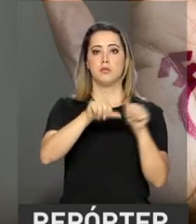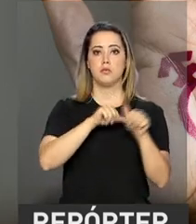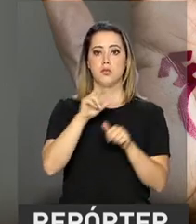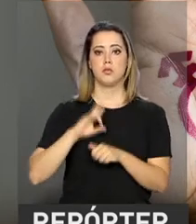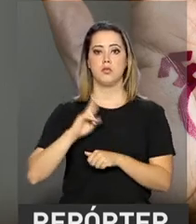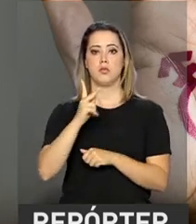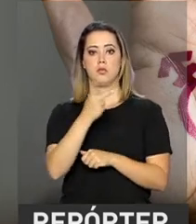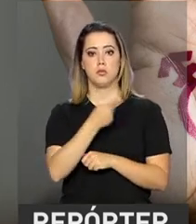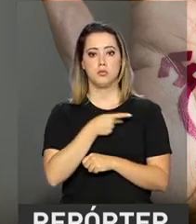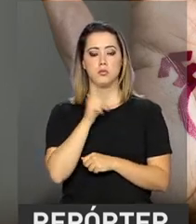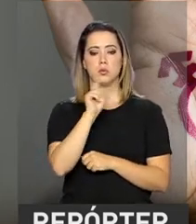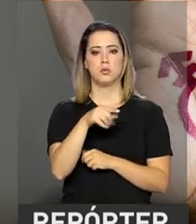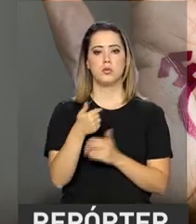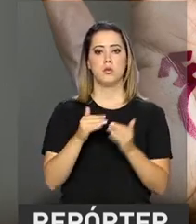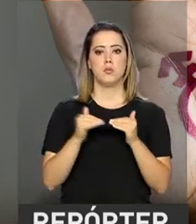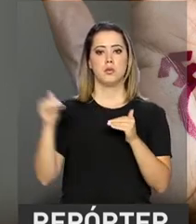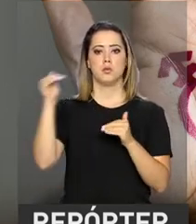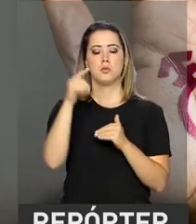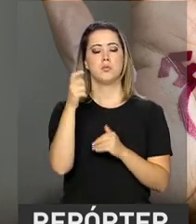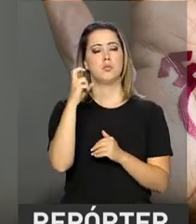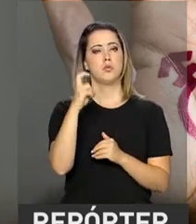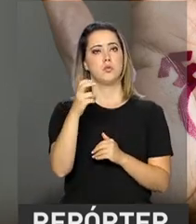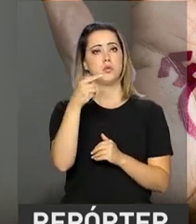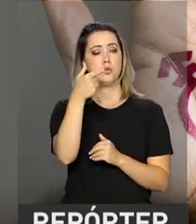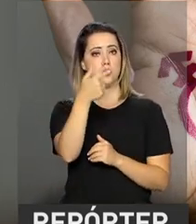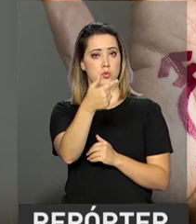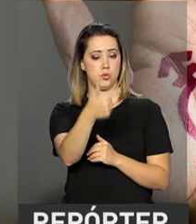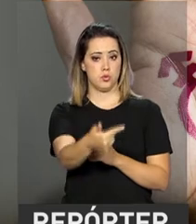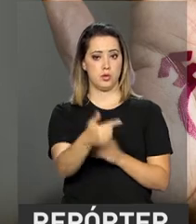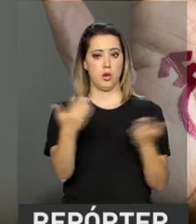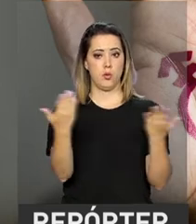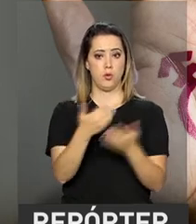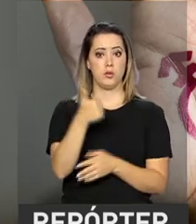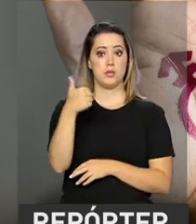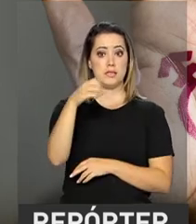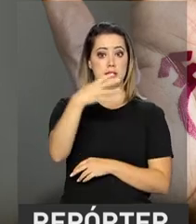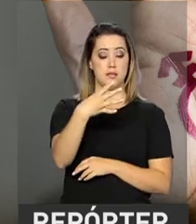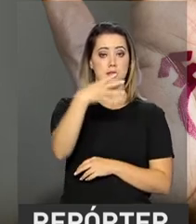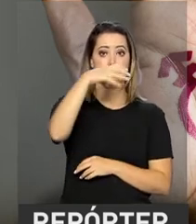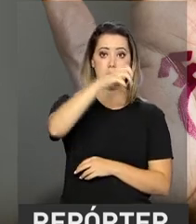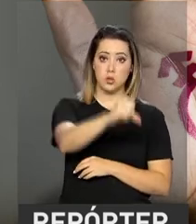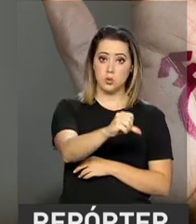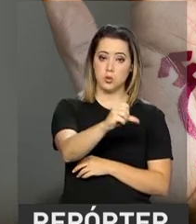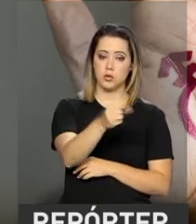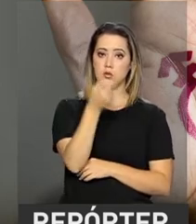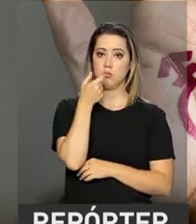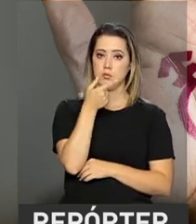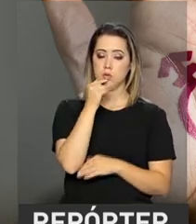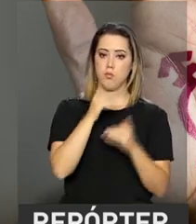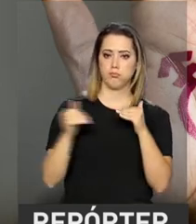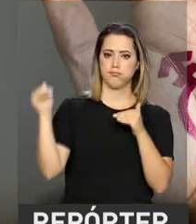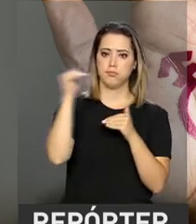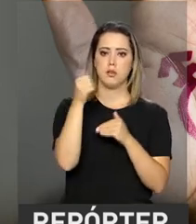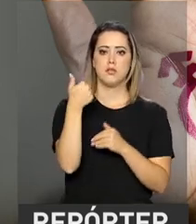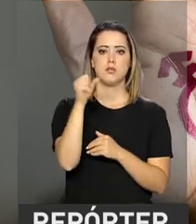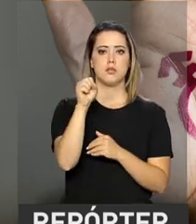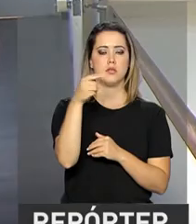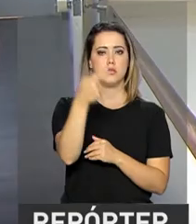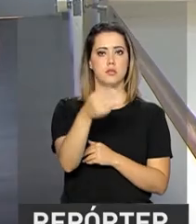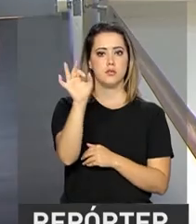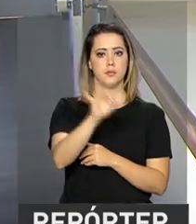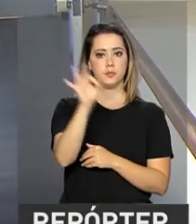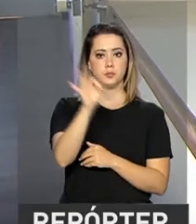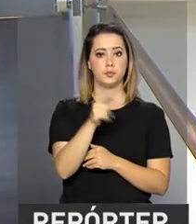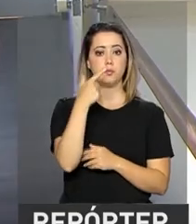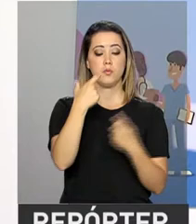transexualizador também subiu de 52 para 149 procedimentos, um aumento de 187%.